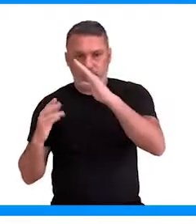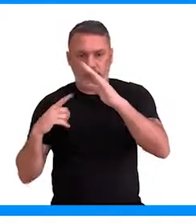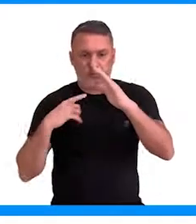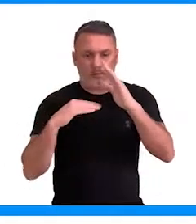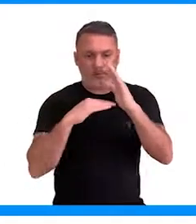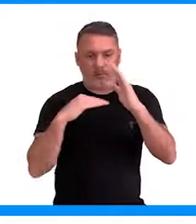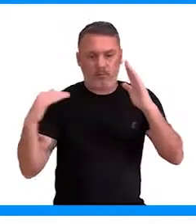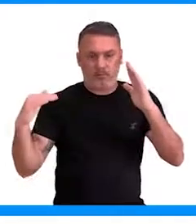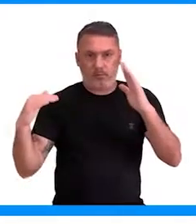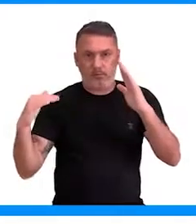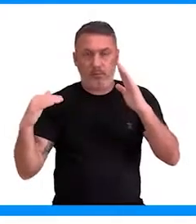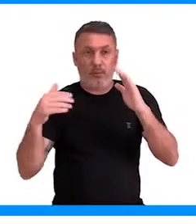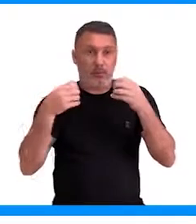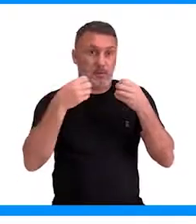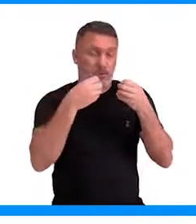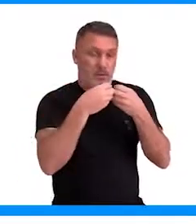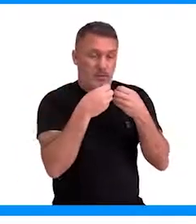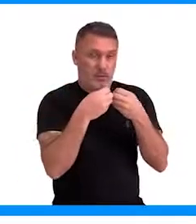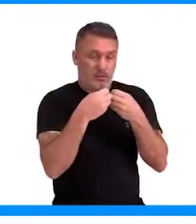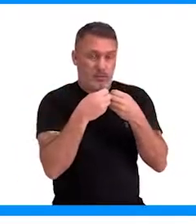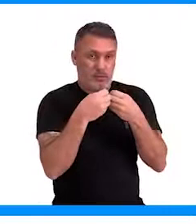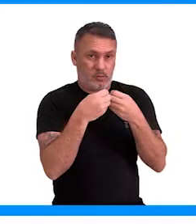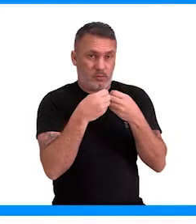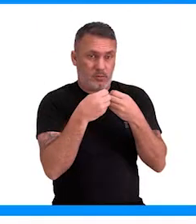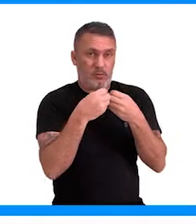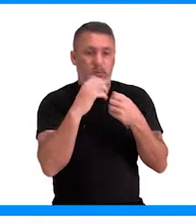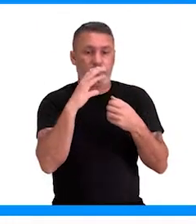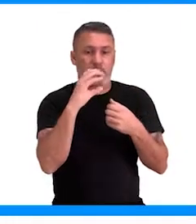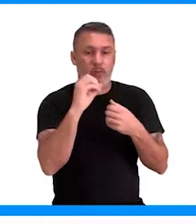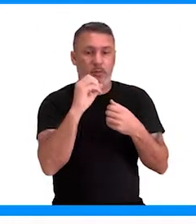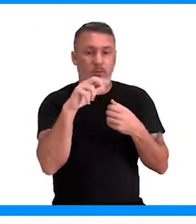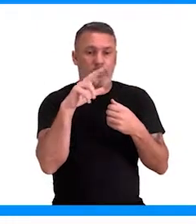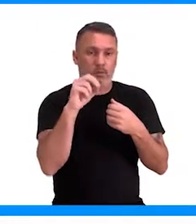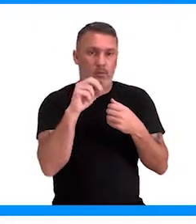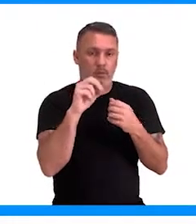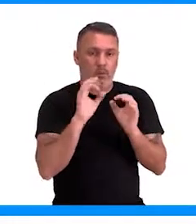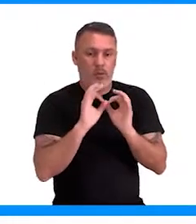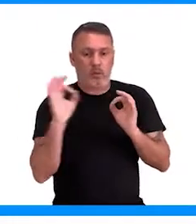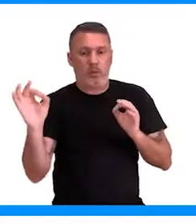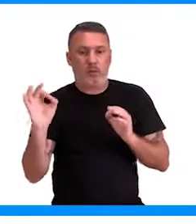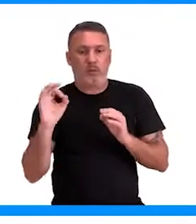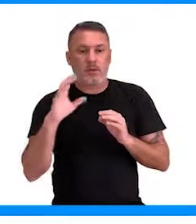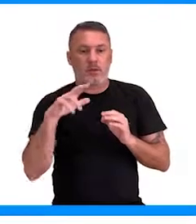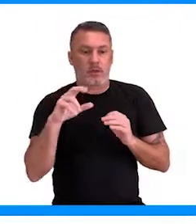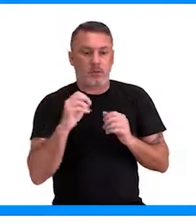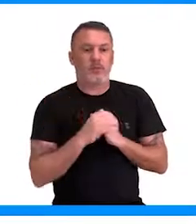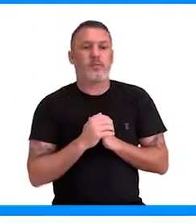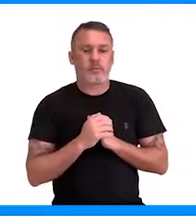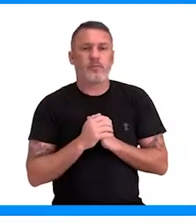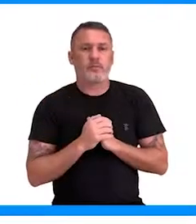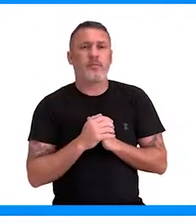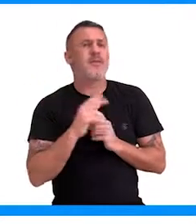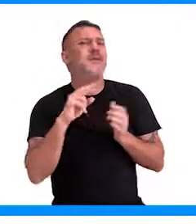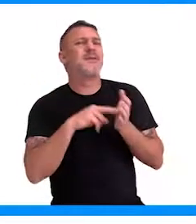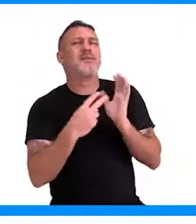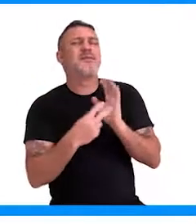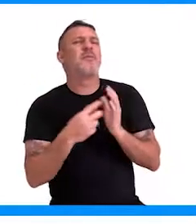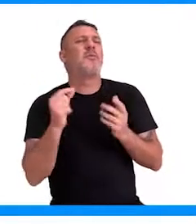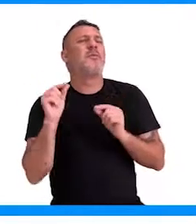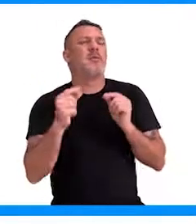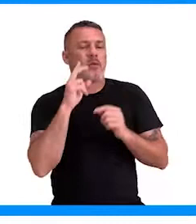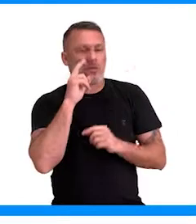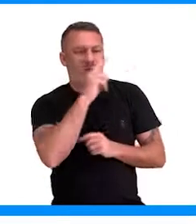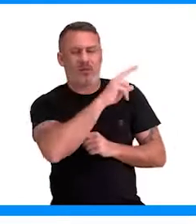vetor que estiver longe do ângulo, usaremos a função seno, porque ele está acenando para o ângulo. Bom, o lançamento oblíquo ele vai